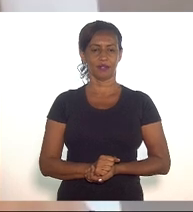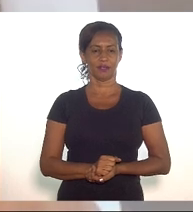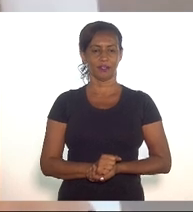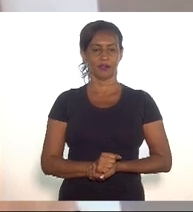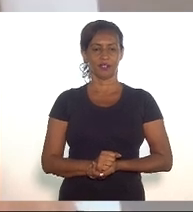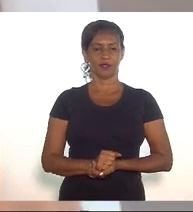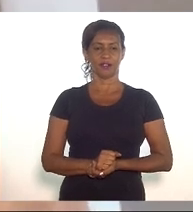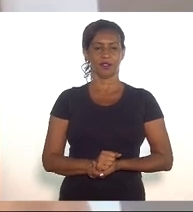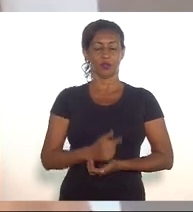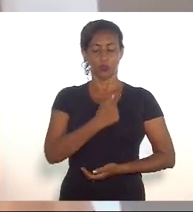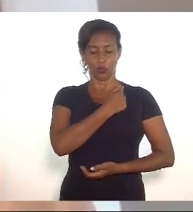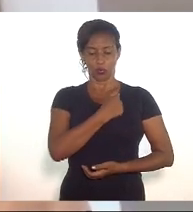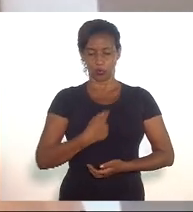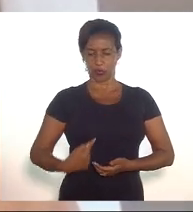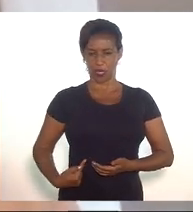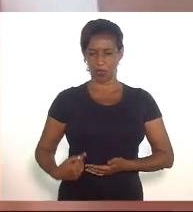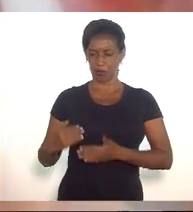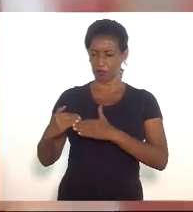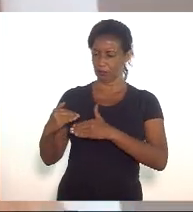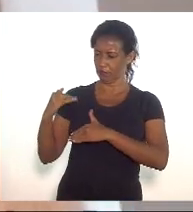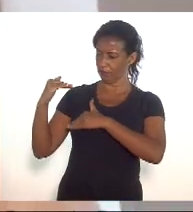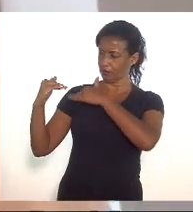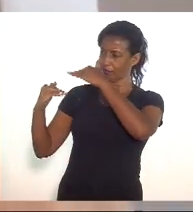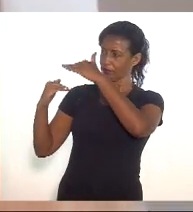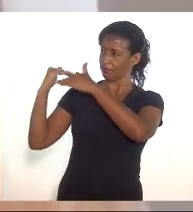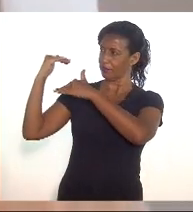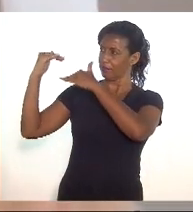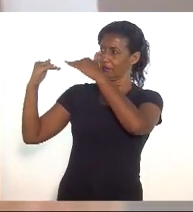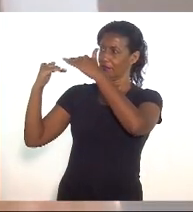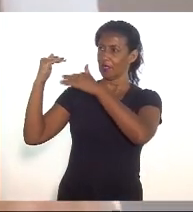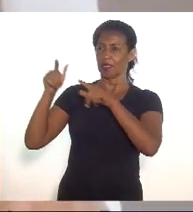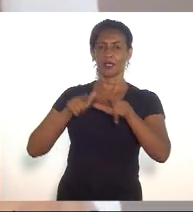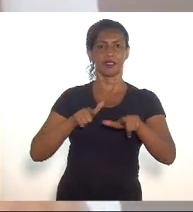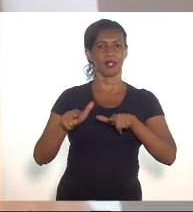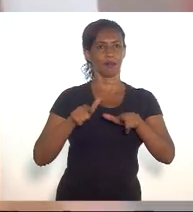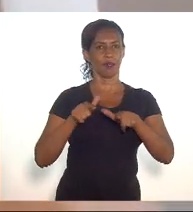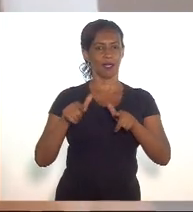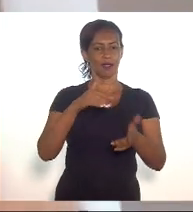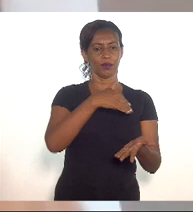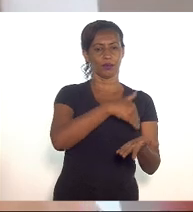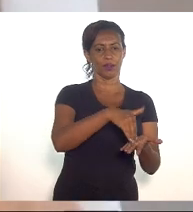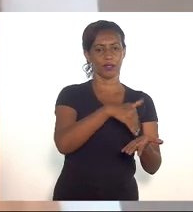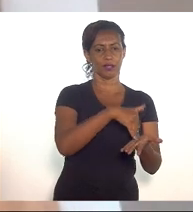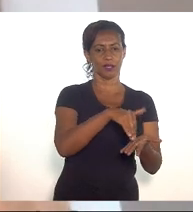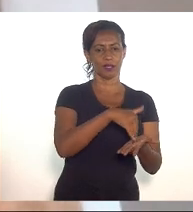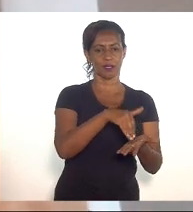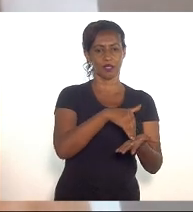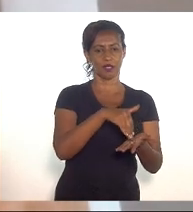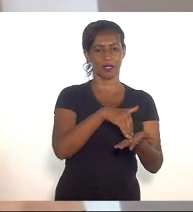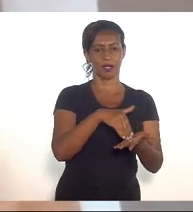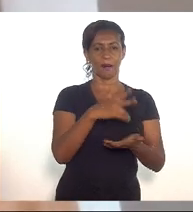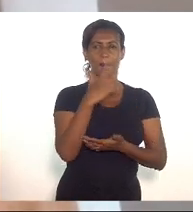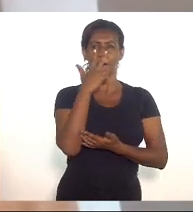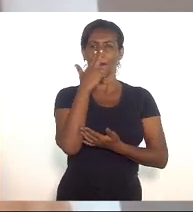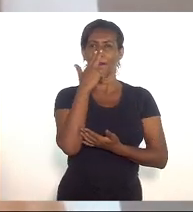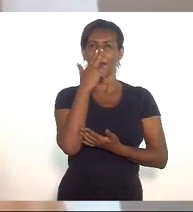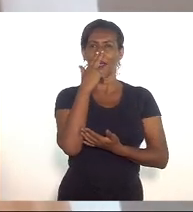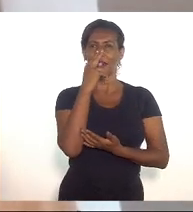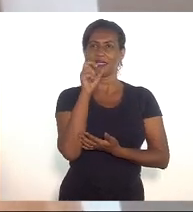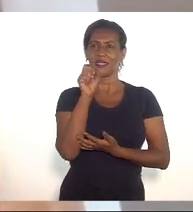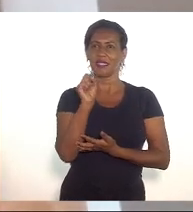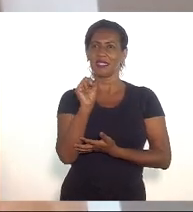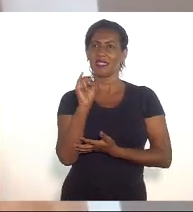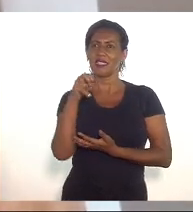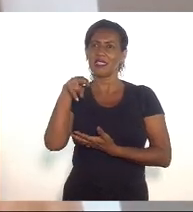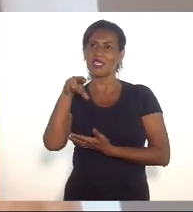da estrutura governamental em que trabalha com as suas secretarias em forma de silos e, mais do